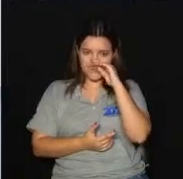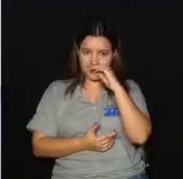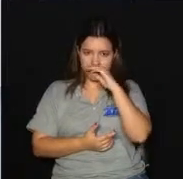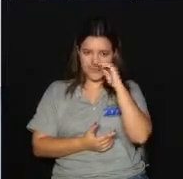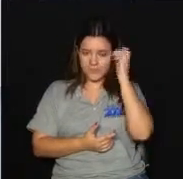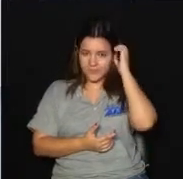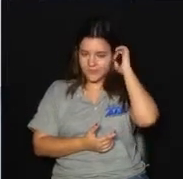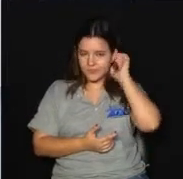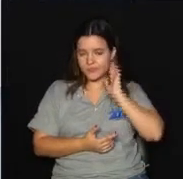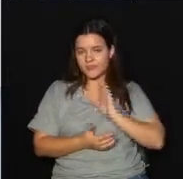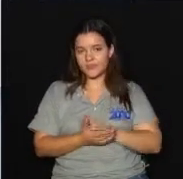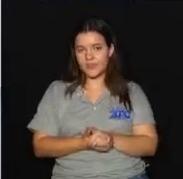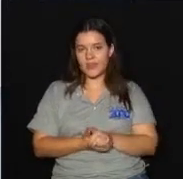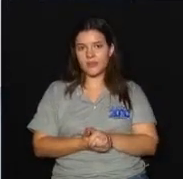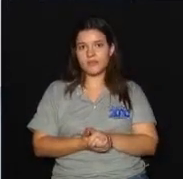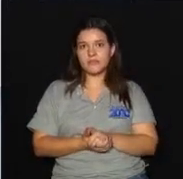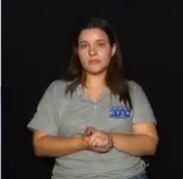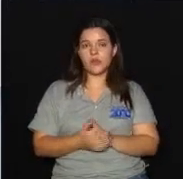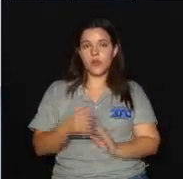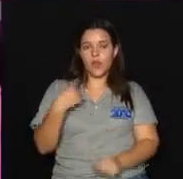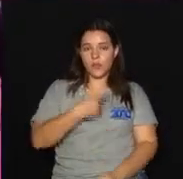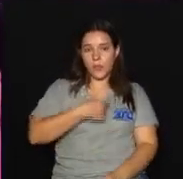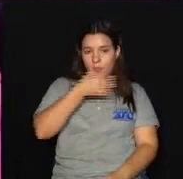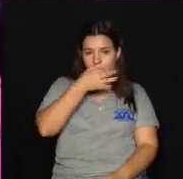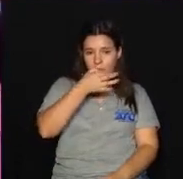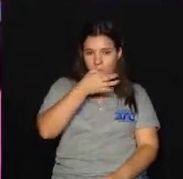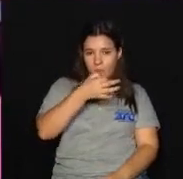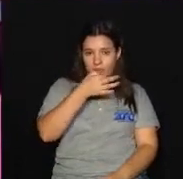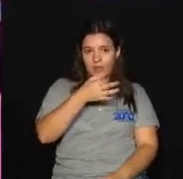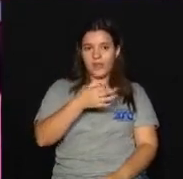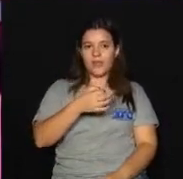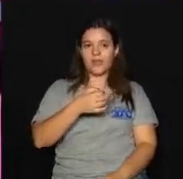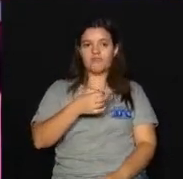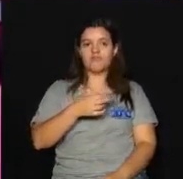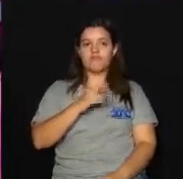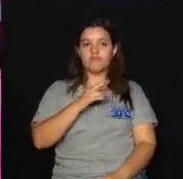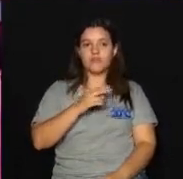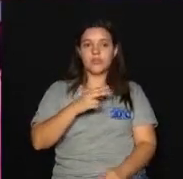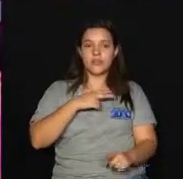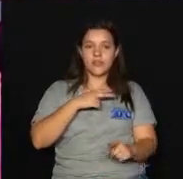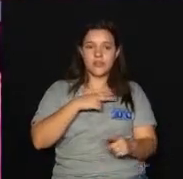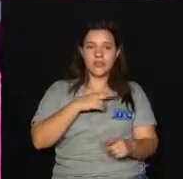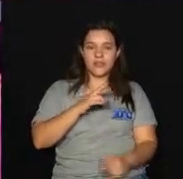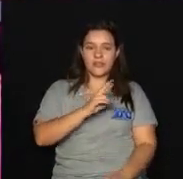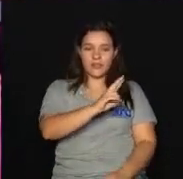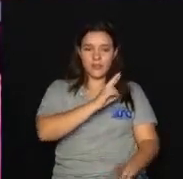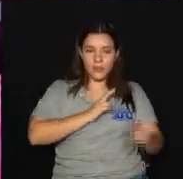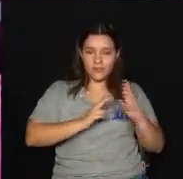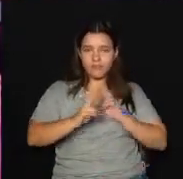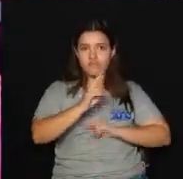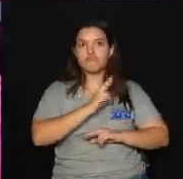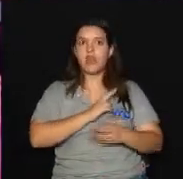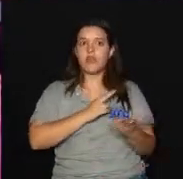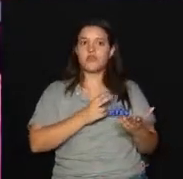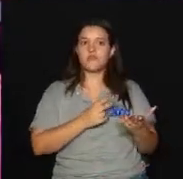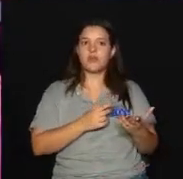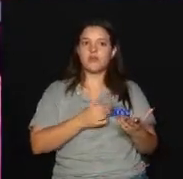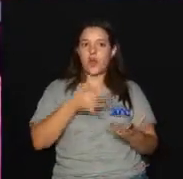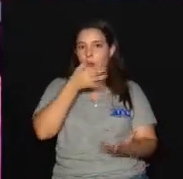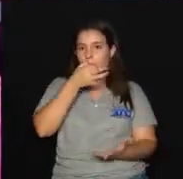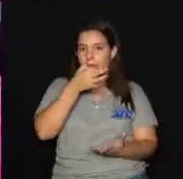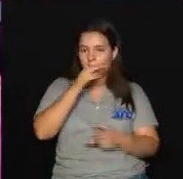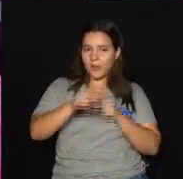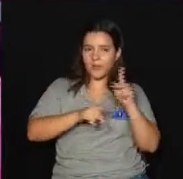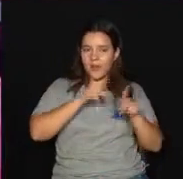Sob o ponto de vista do resultado, ou para a opinião pública, com certeza vamos dizer